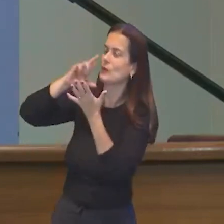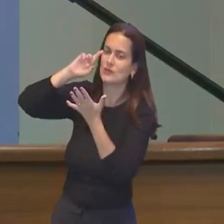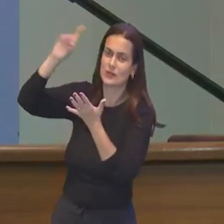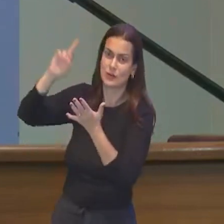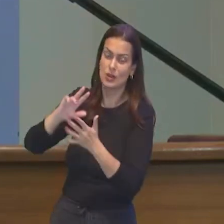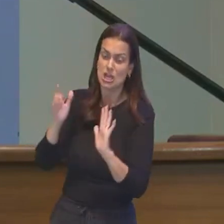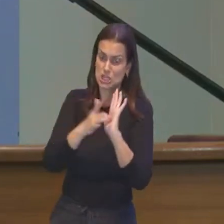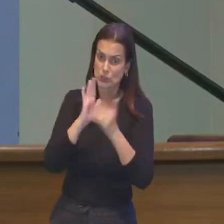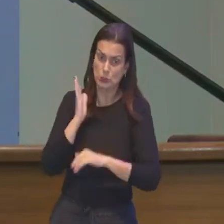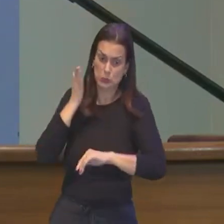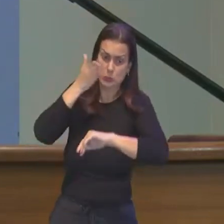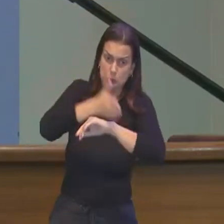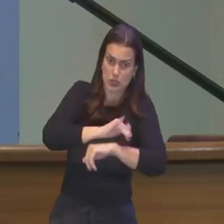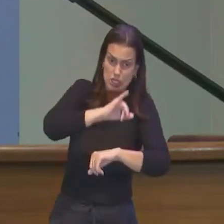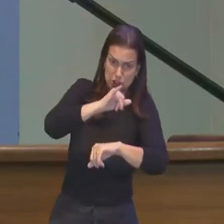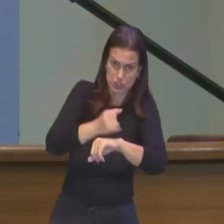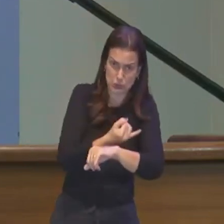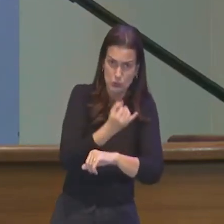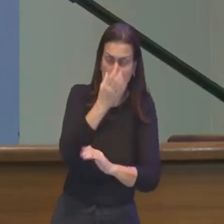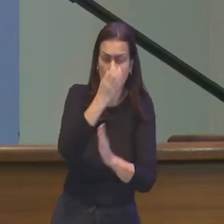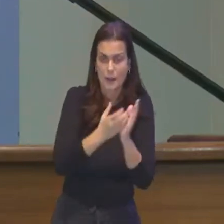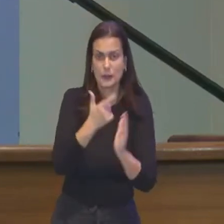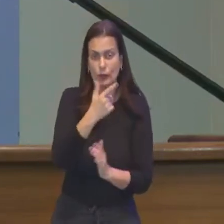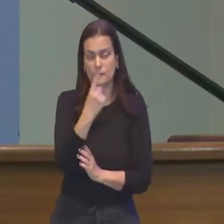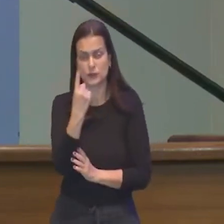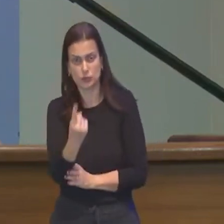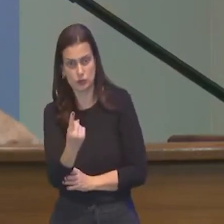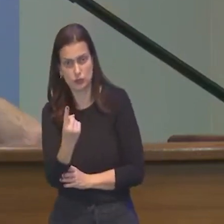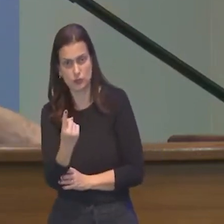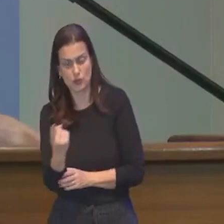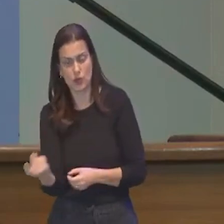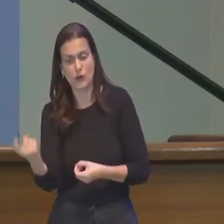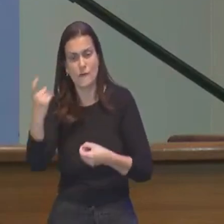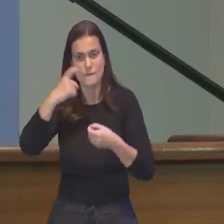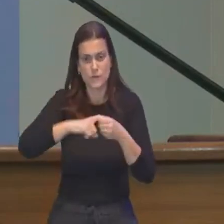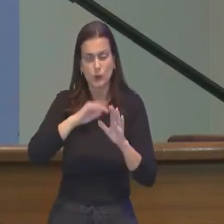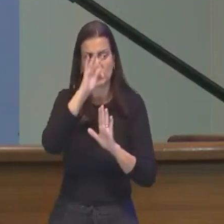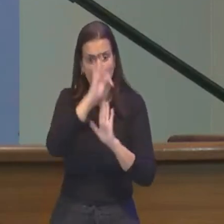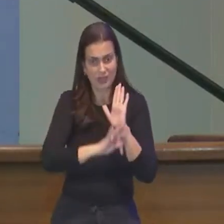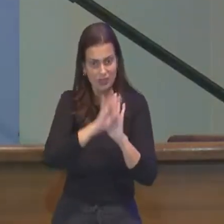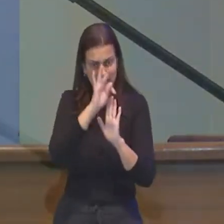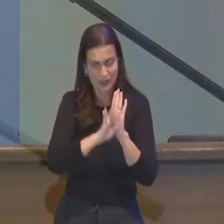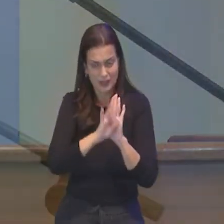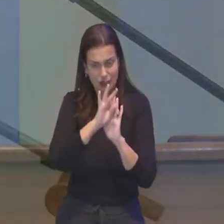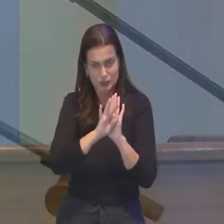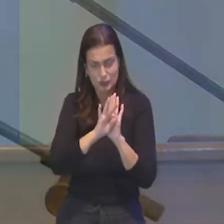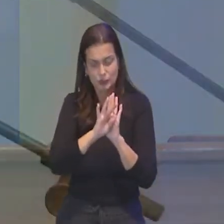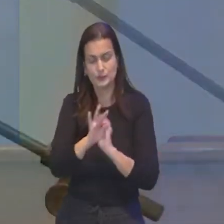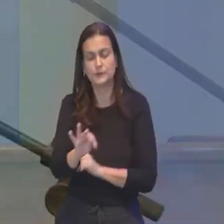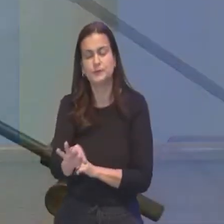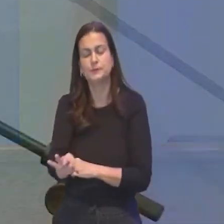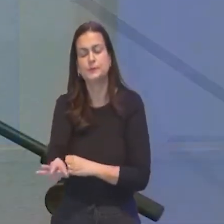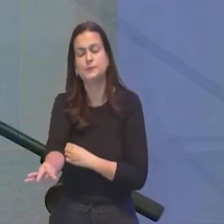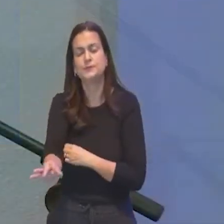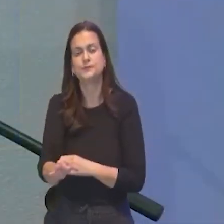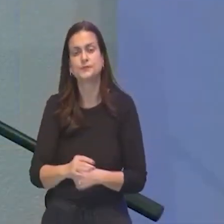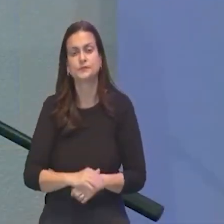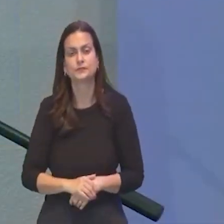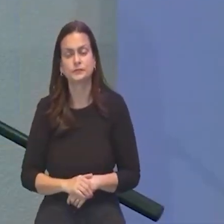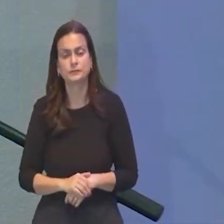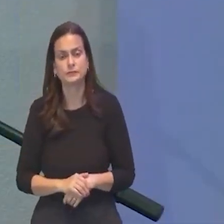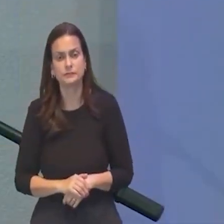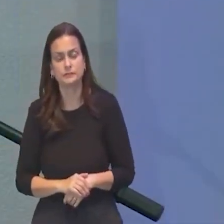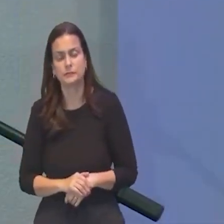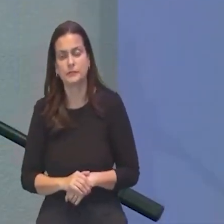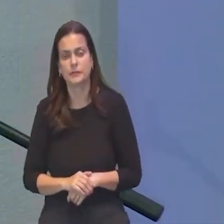Jesus, quando entra em Jerusalém, vá para o capítulo 21, retorne a esse texto que eu fiz menção na leitura, base